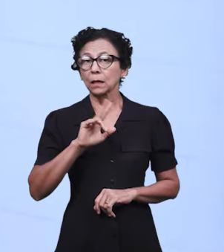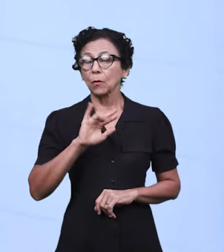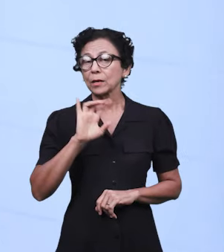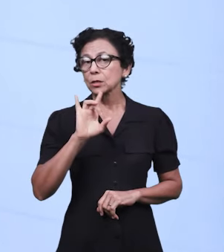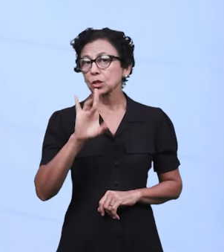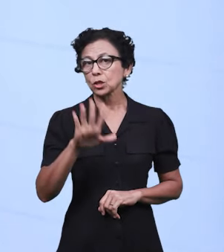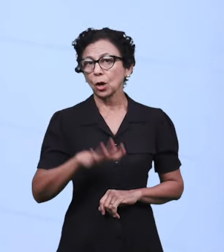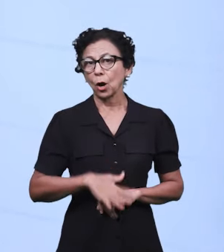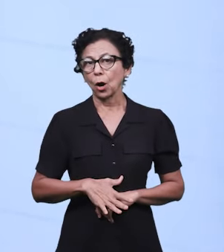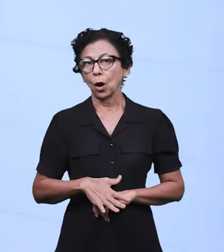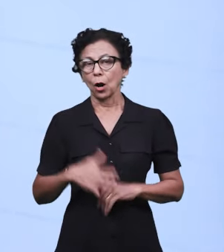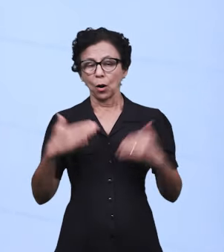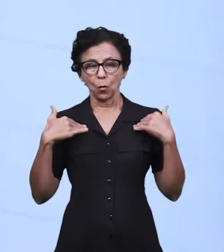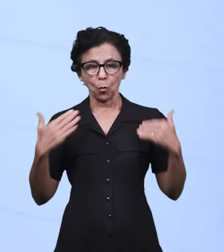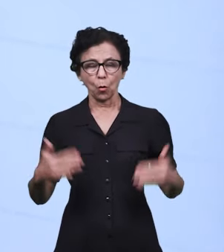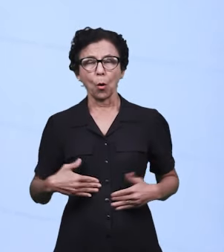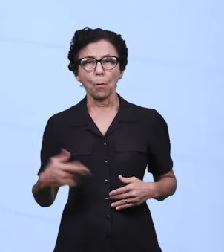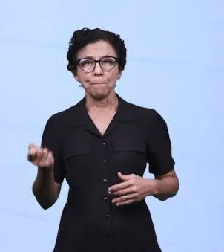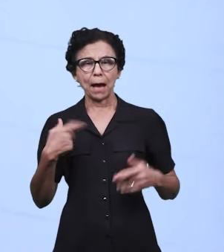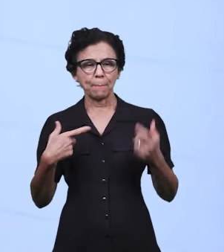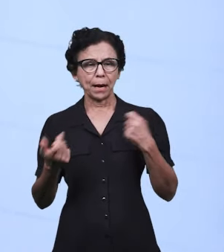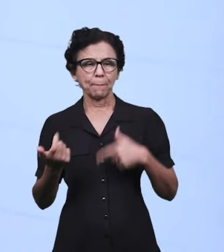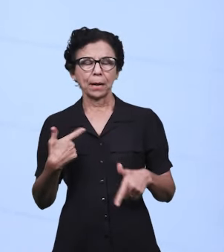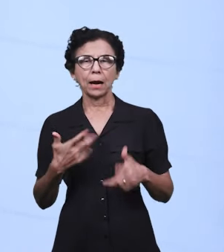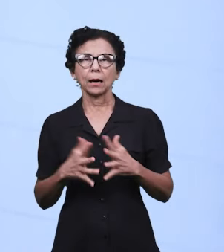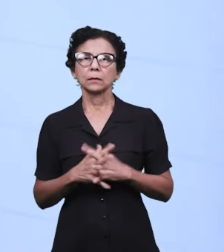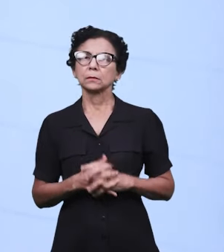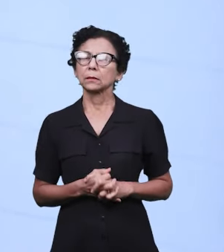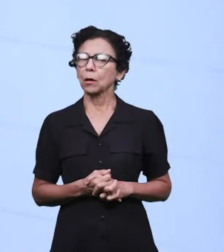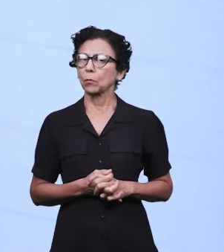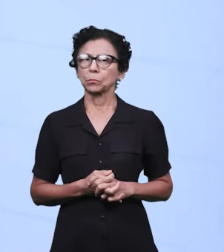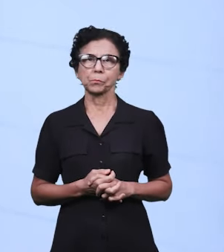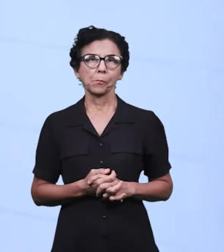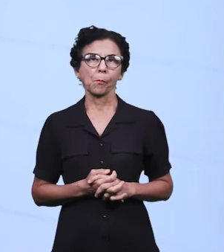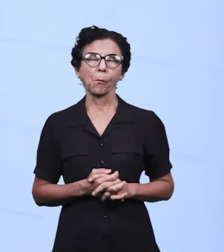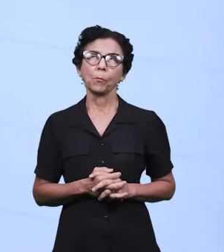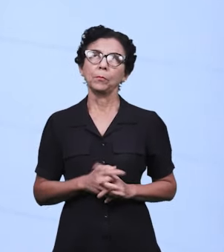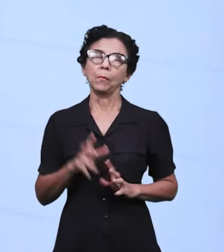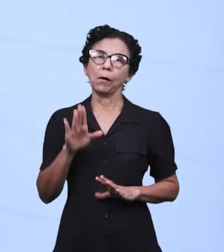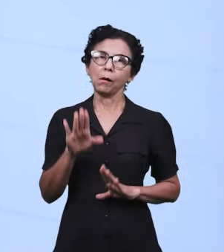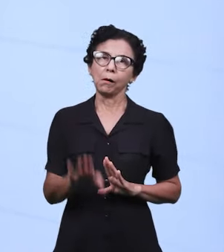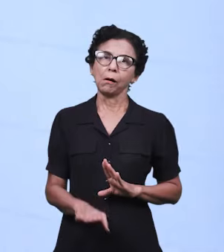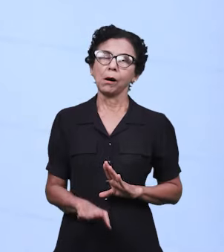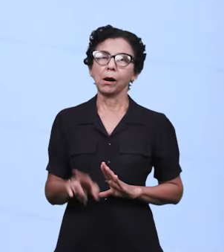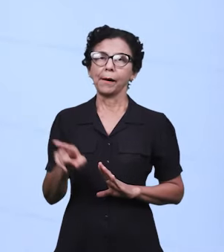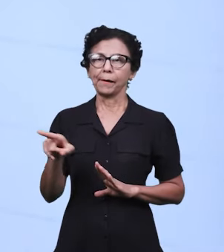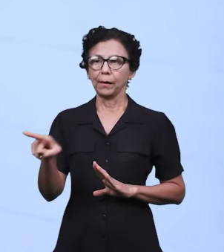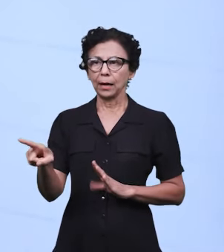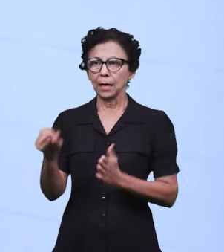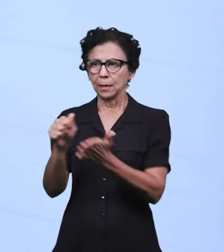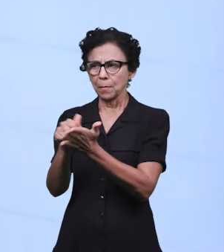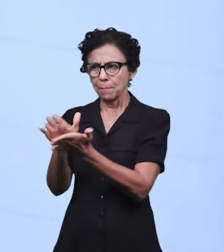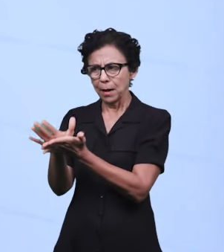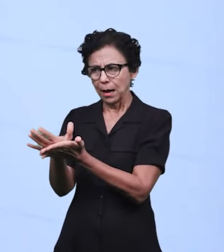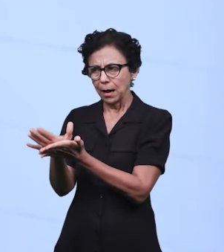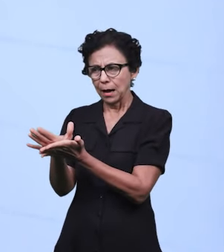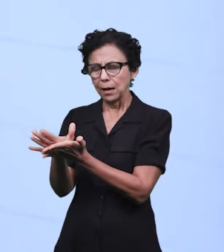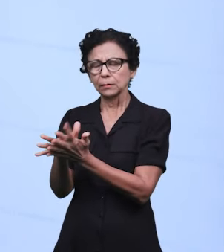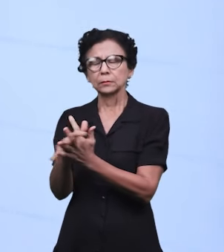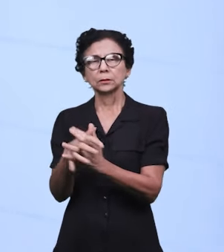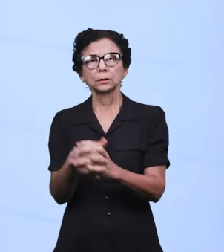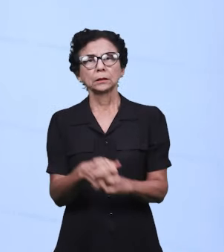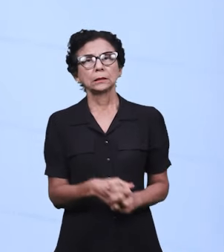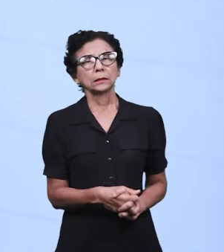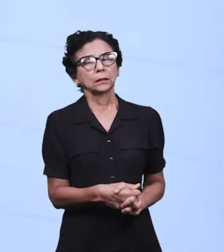pessoa idosa ela está sendo privada, né, ou está sendo ameaçada de